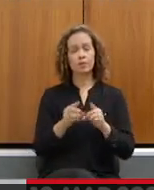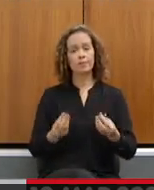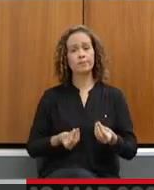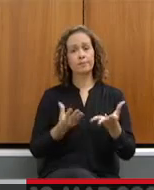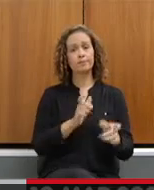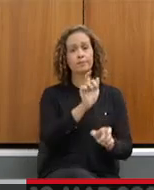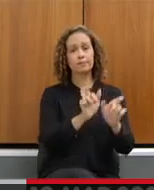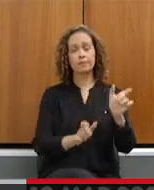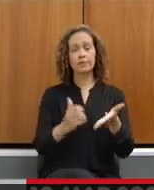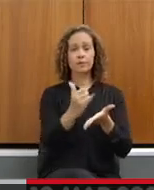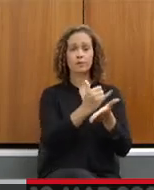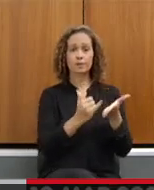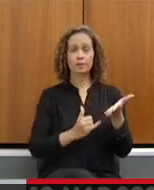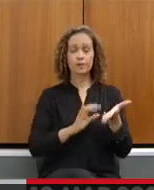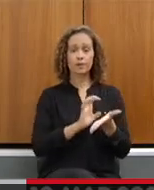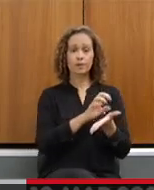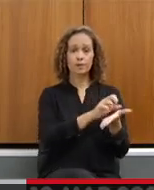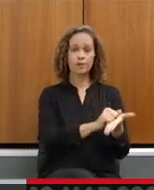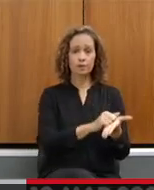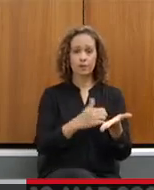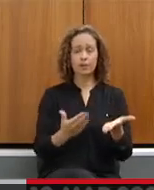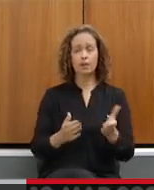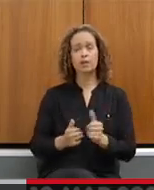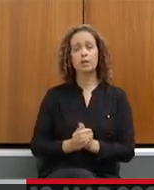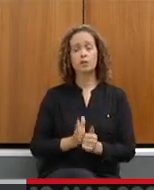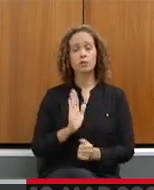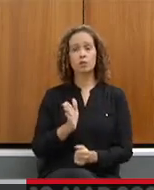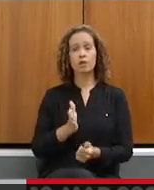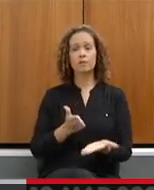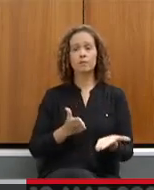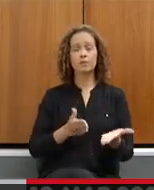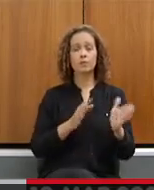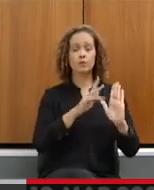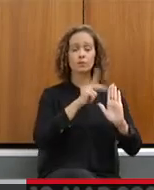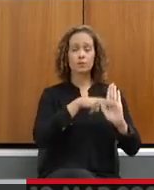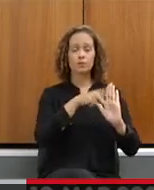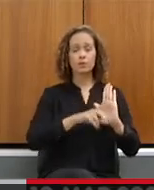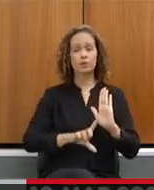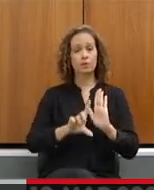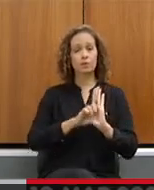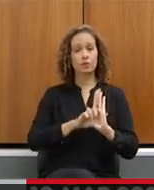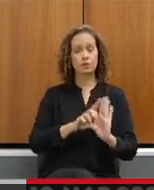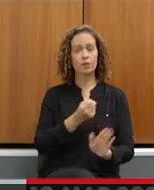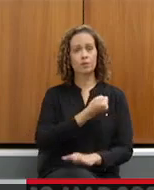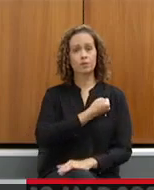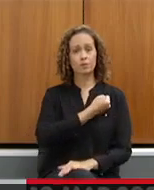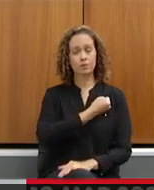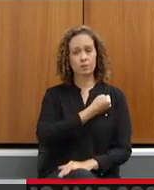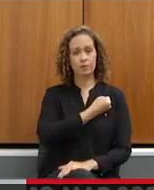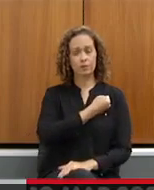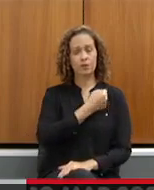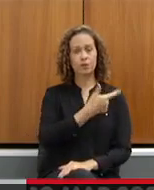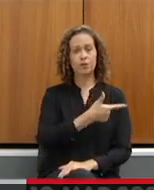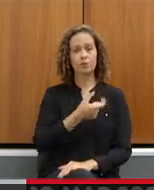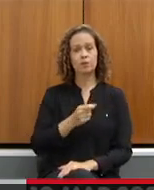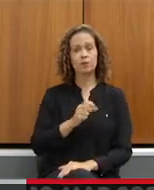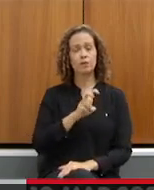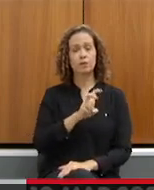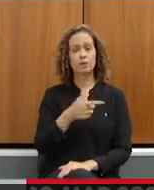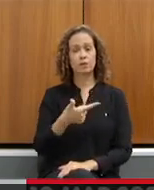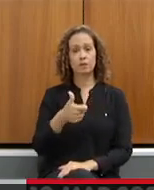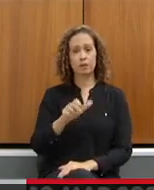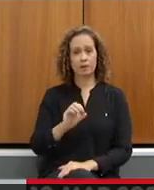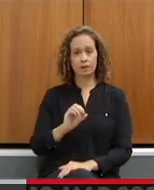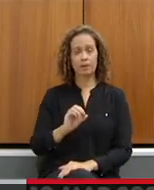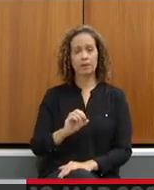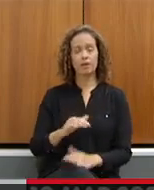inscritos para o grande expediente quando eles são encaminhados os projetos de lei números 2.500 2510